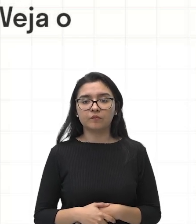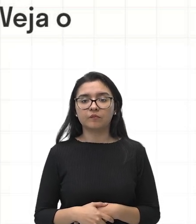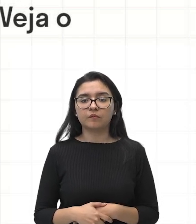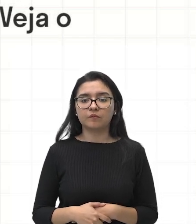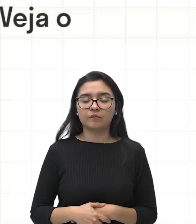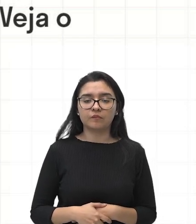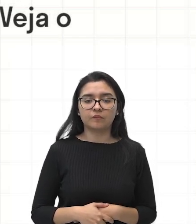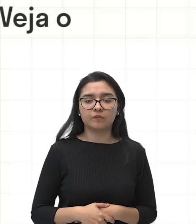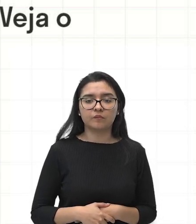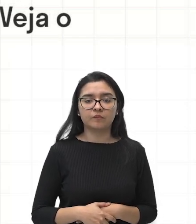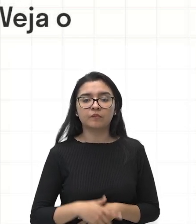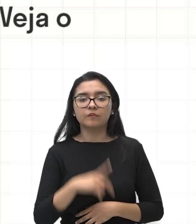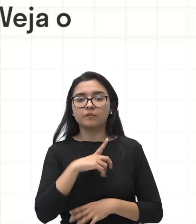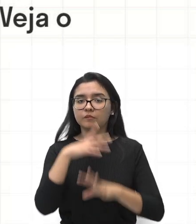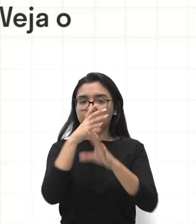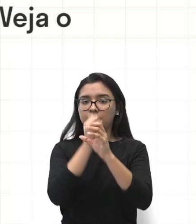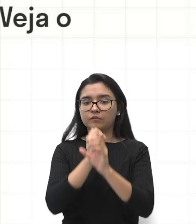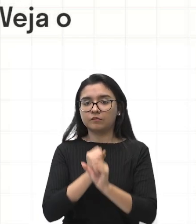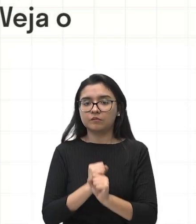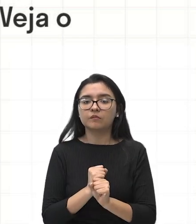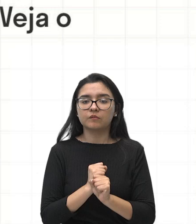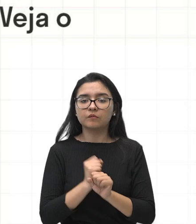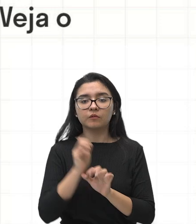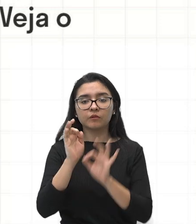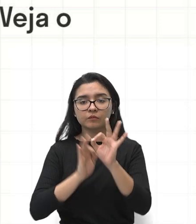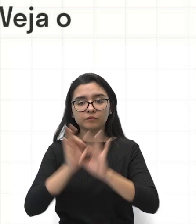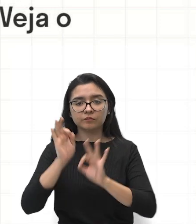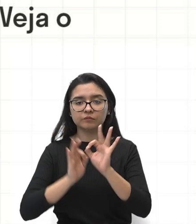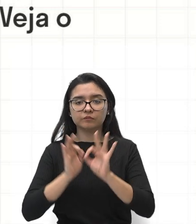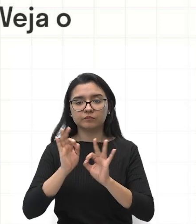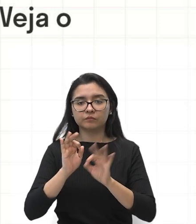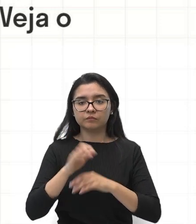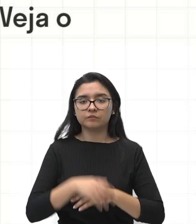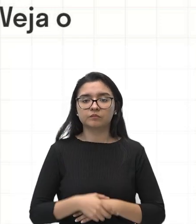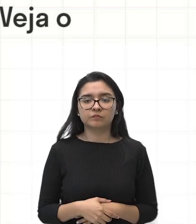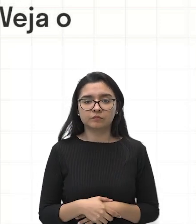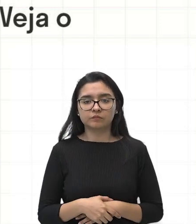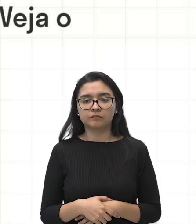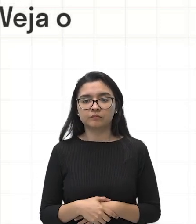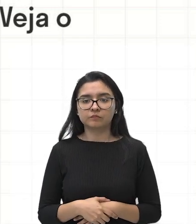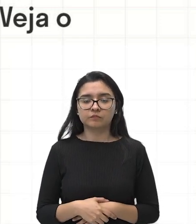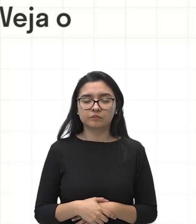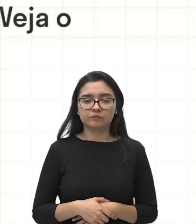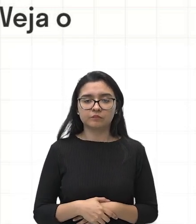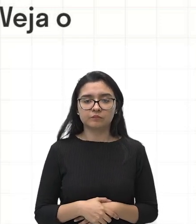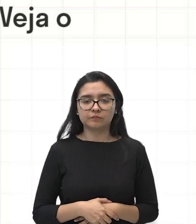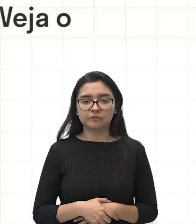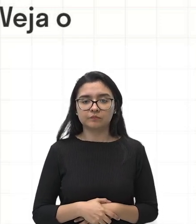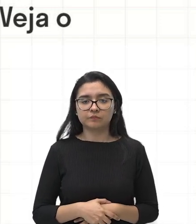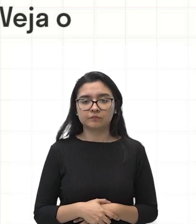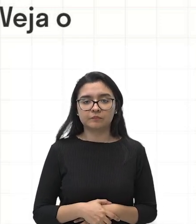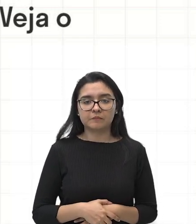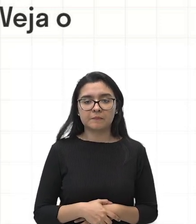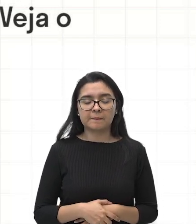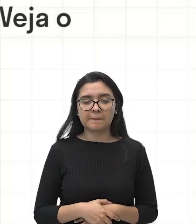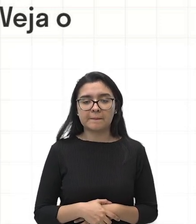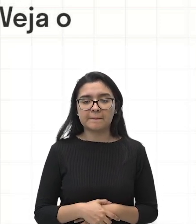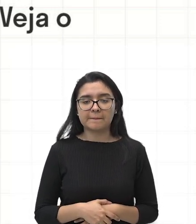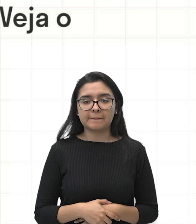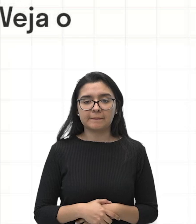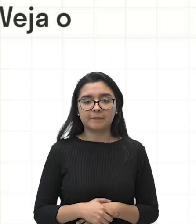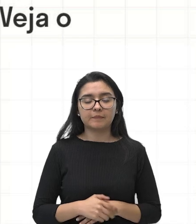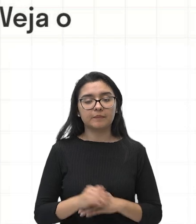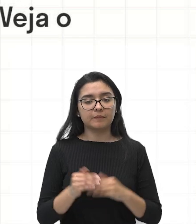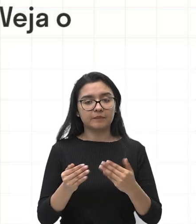décimo, centésimo com centésimo, décimo com décimo, né, parte inteira com parte inteira e assim sucessivamente. E aí, ó, nesse